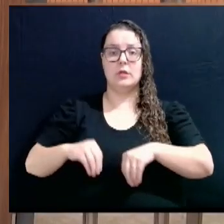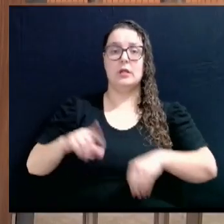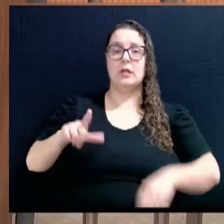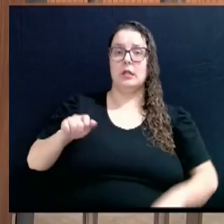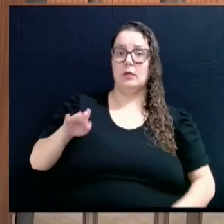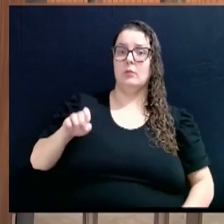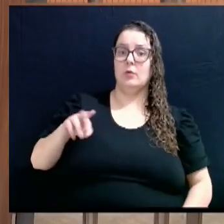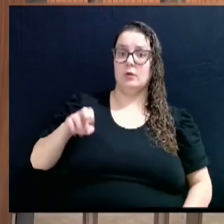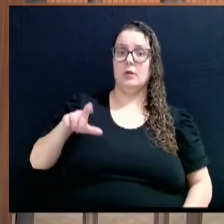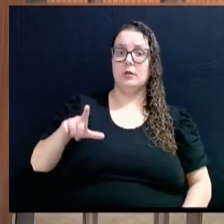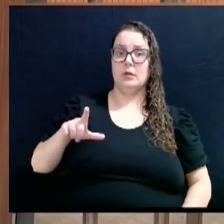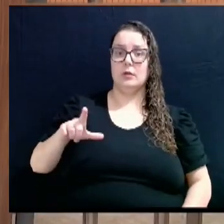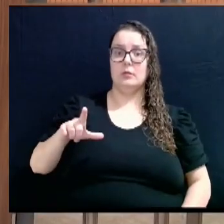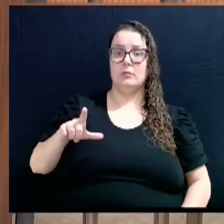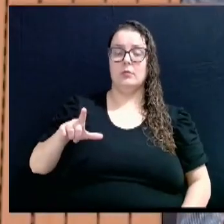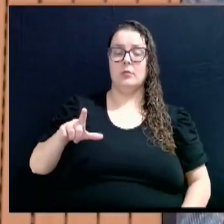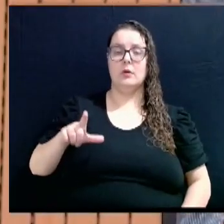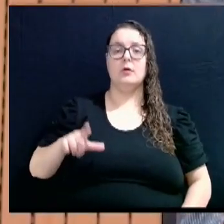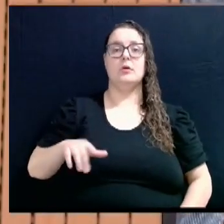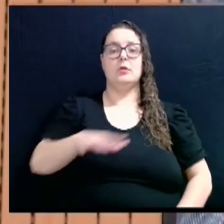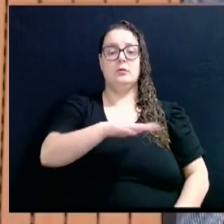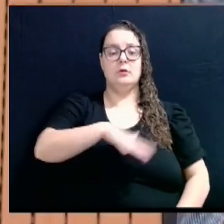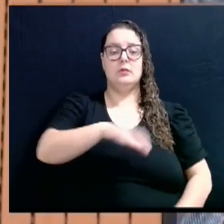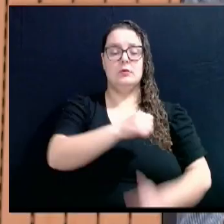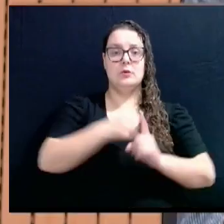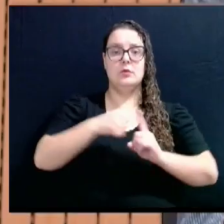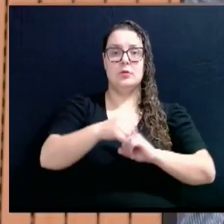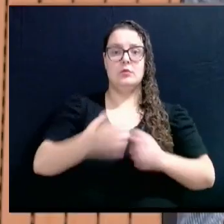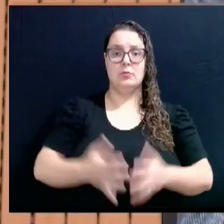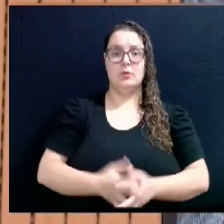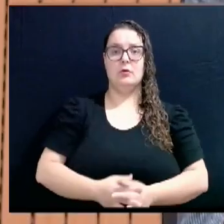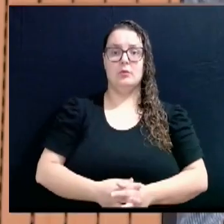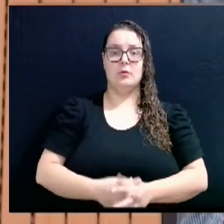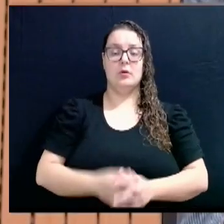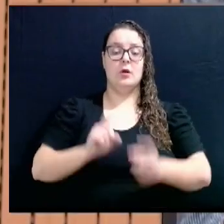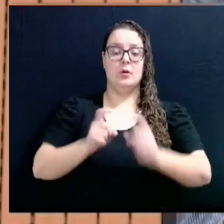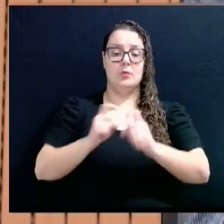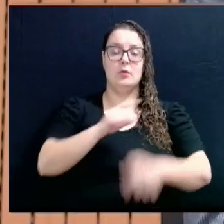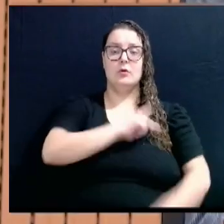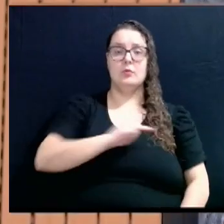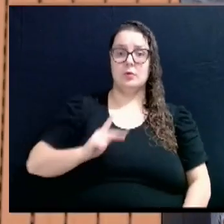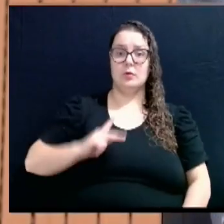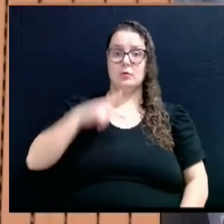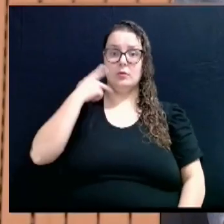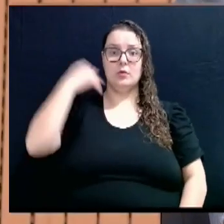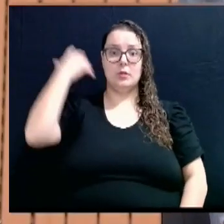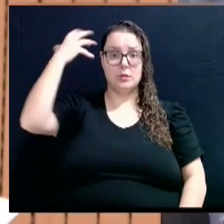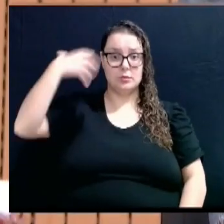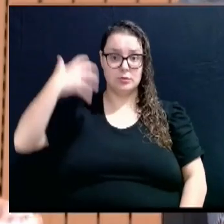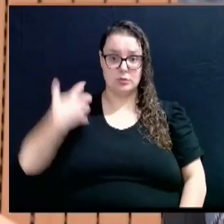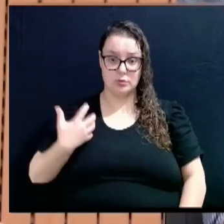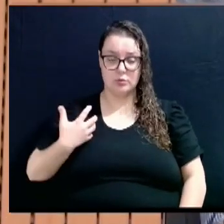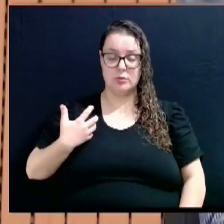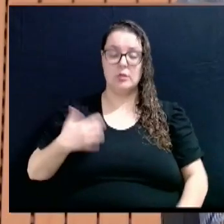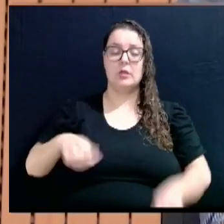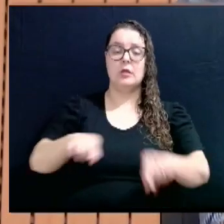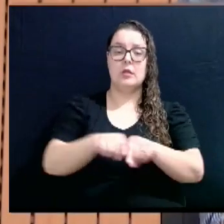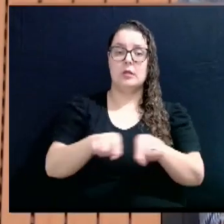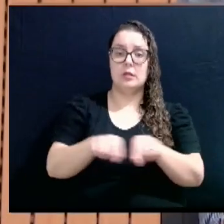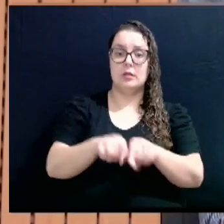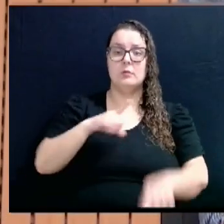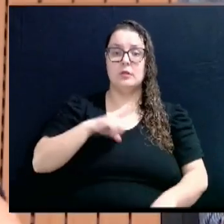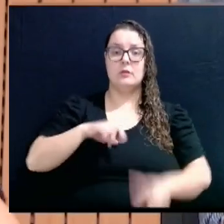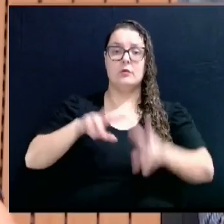da equidade social em Campinas. A reunião foi presidida pela vereadora Guida Calisto e teve como tema a preservação